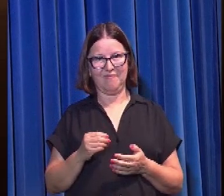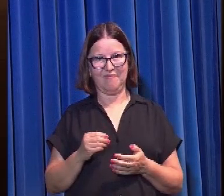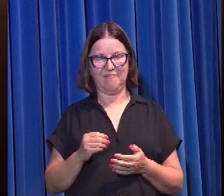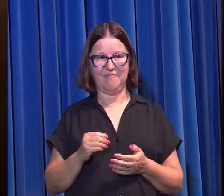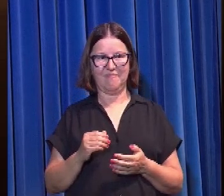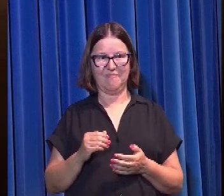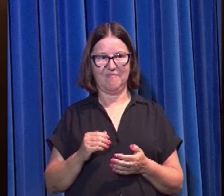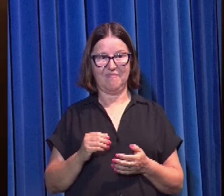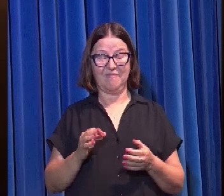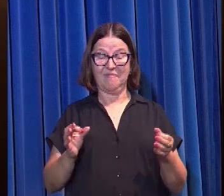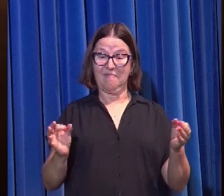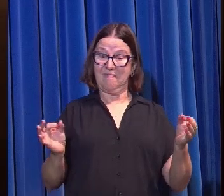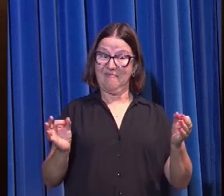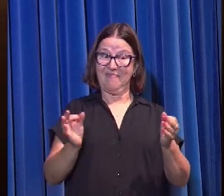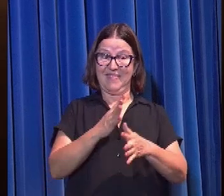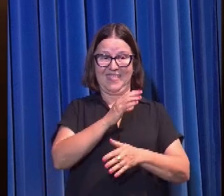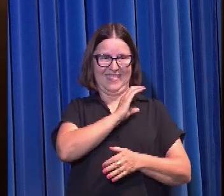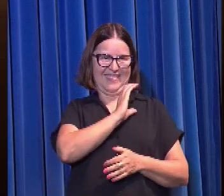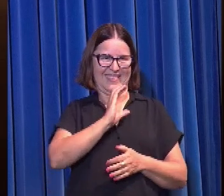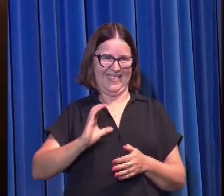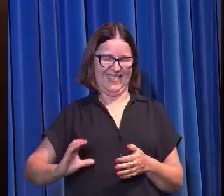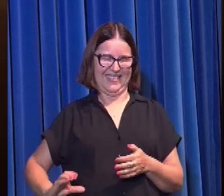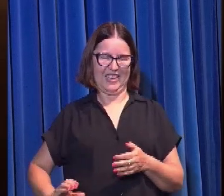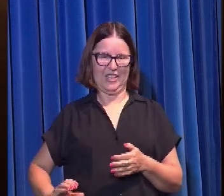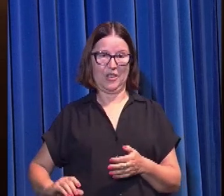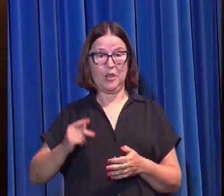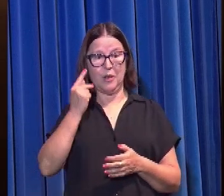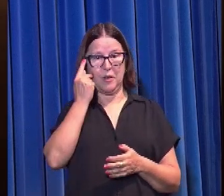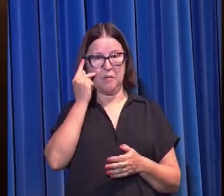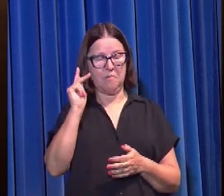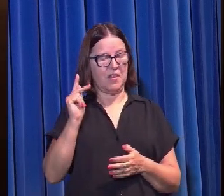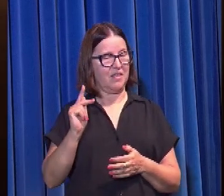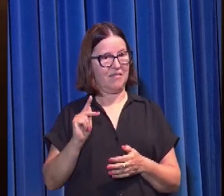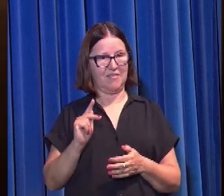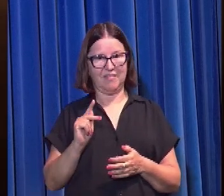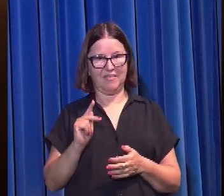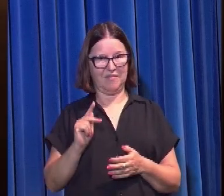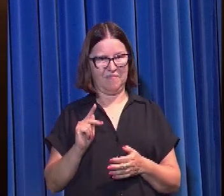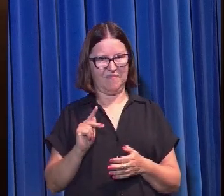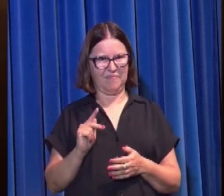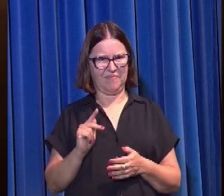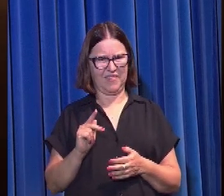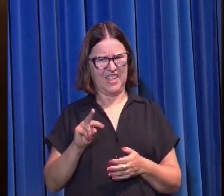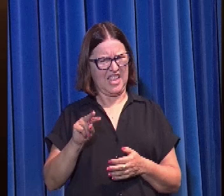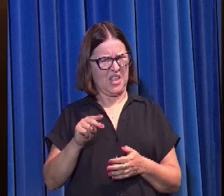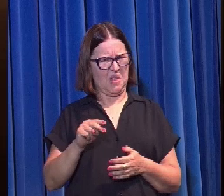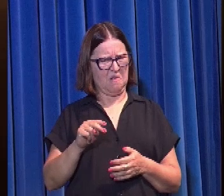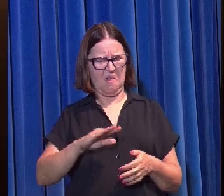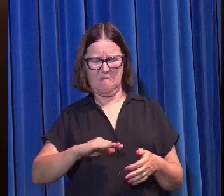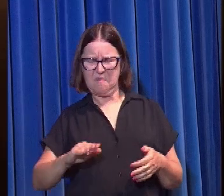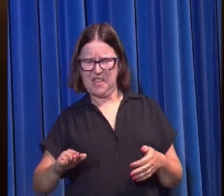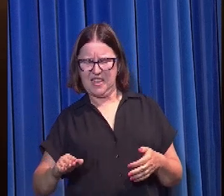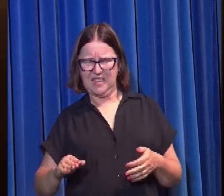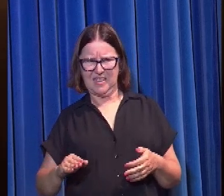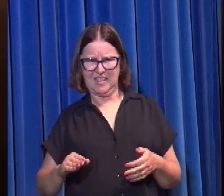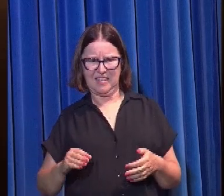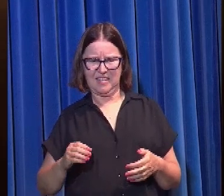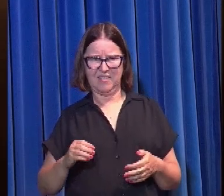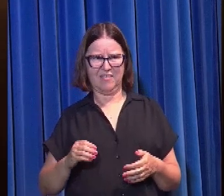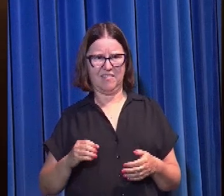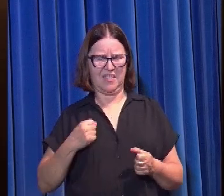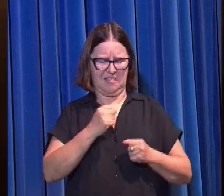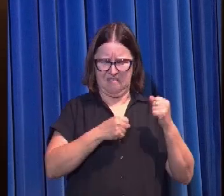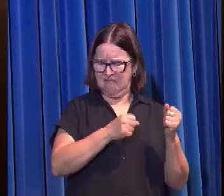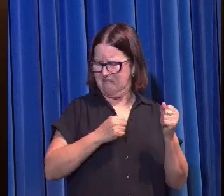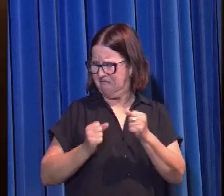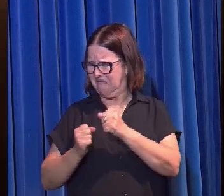da plenitude de Cristo, para que não mais sejamos como meninos, agitados de um lado para